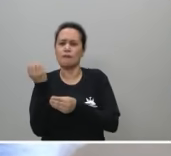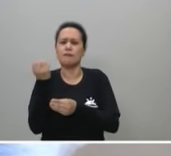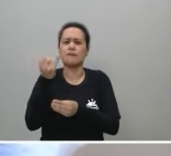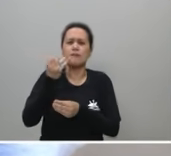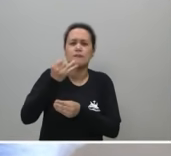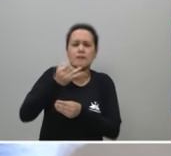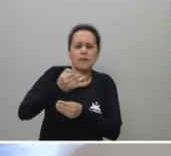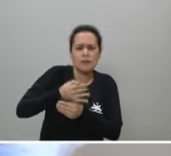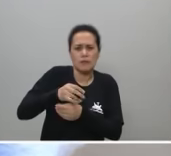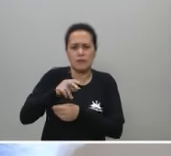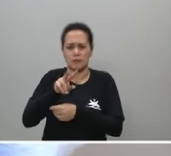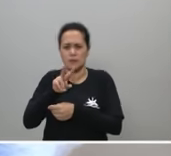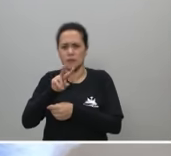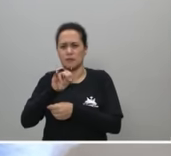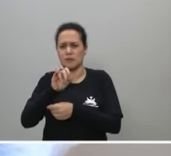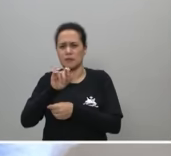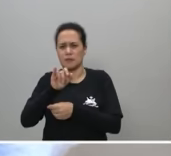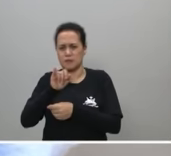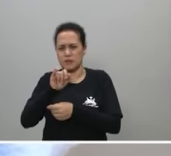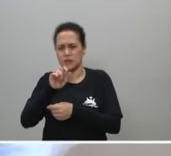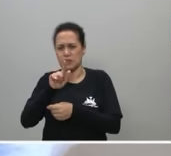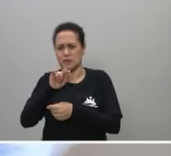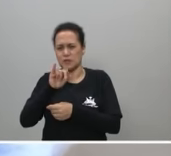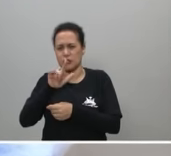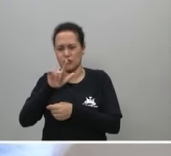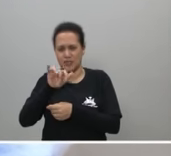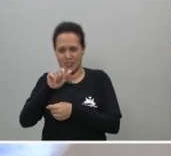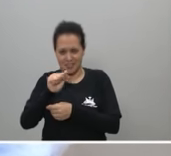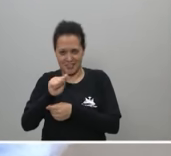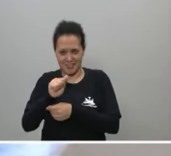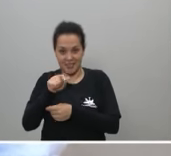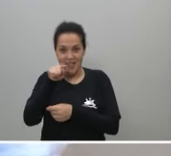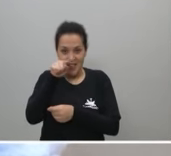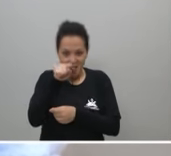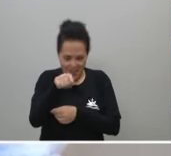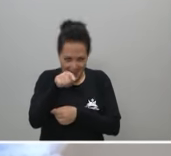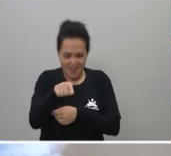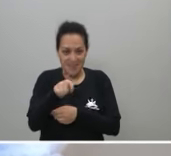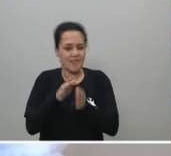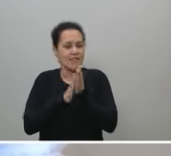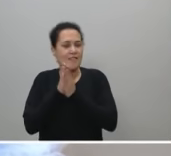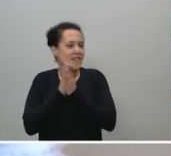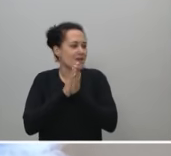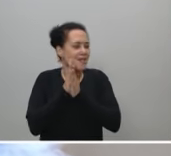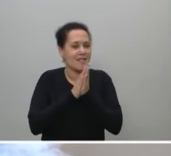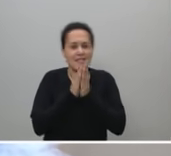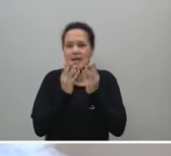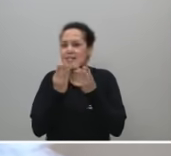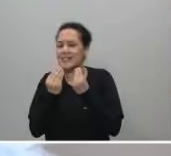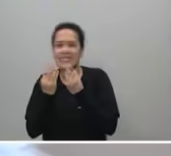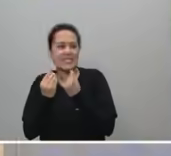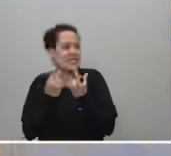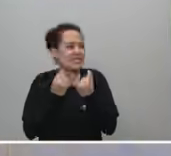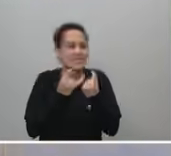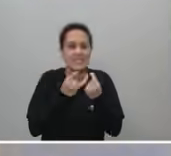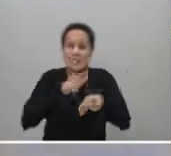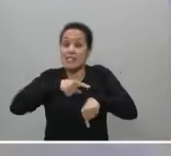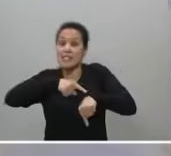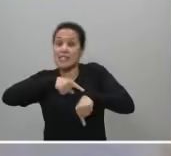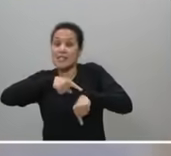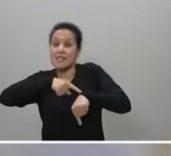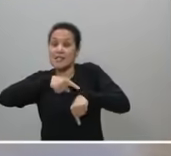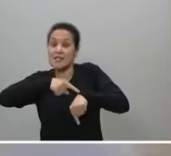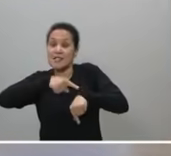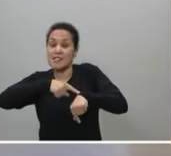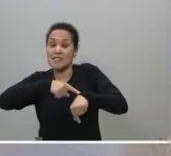porque essa é a expectativa que o Senhor cria, quando Ele, no